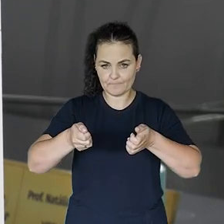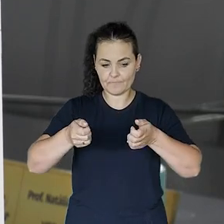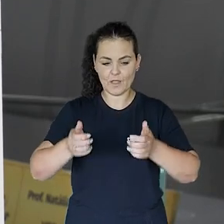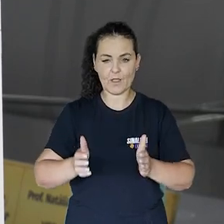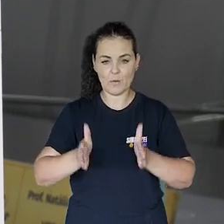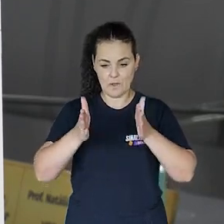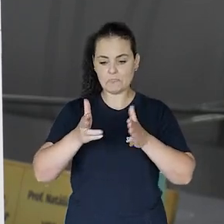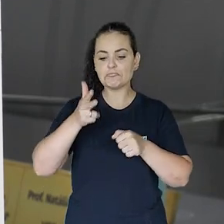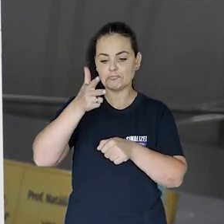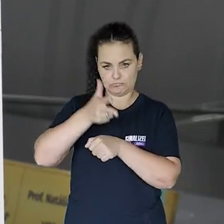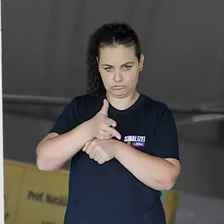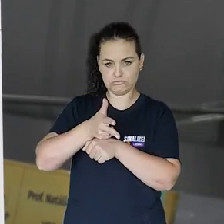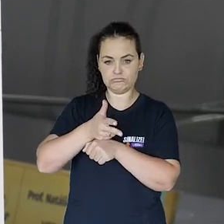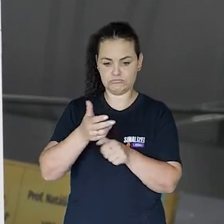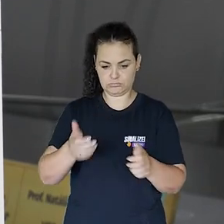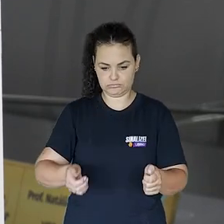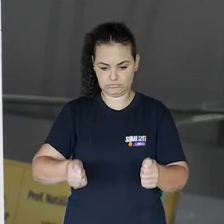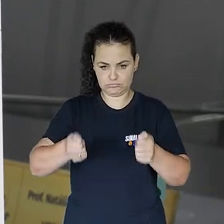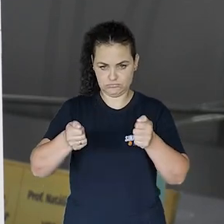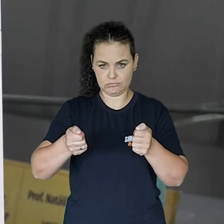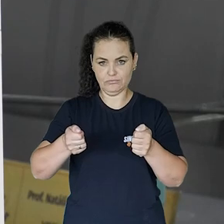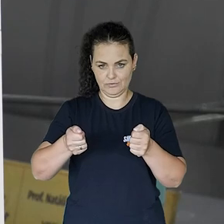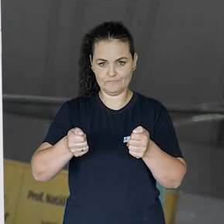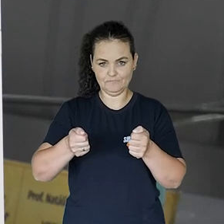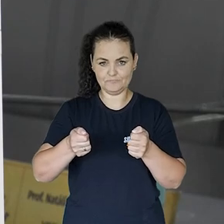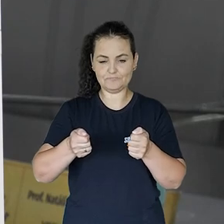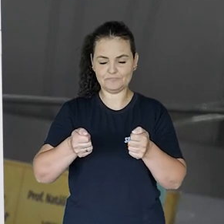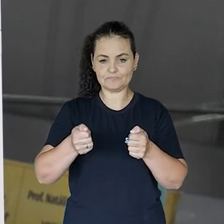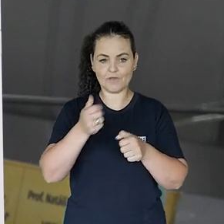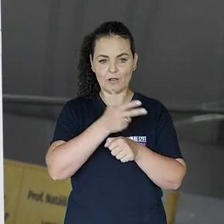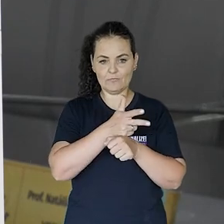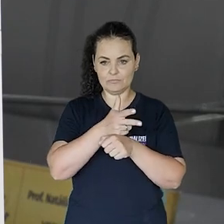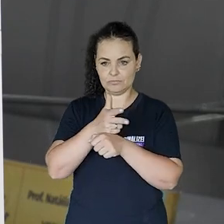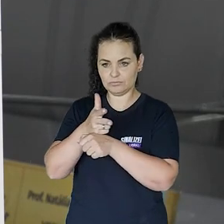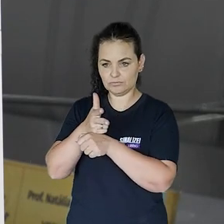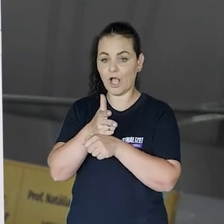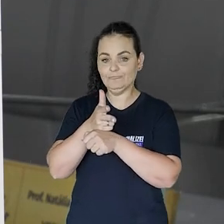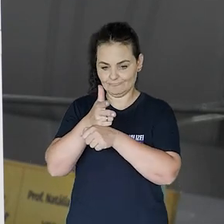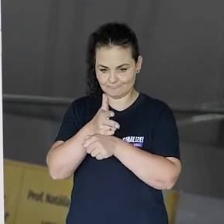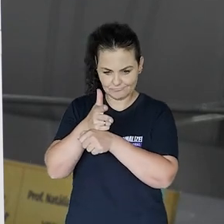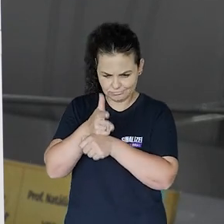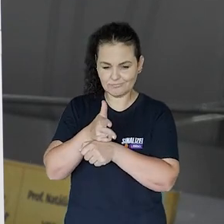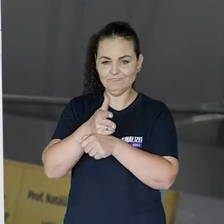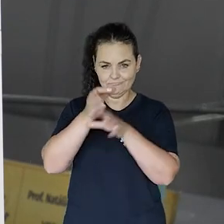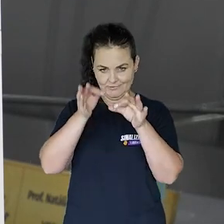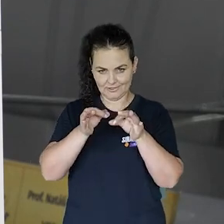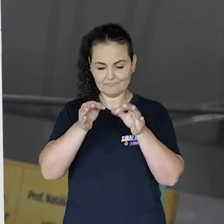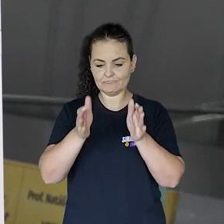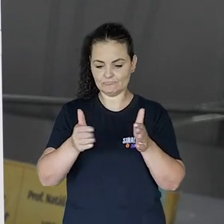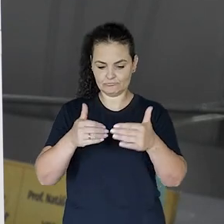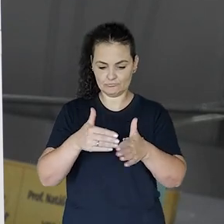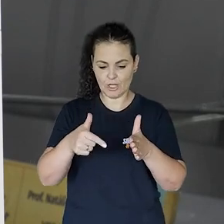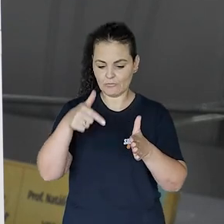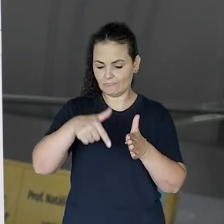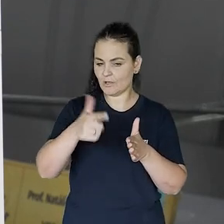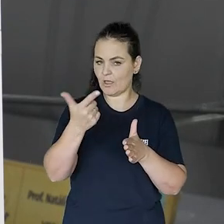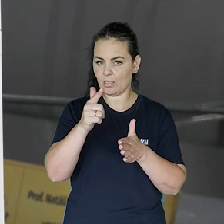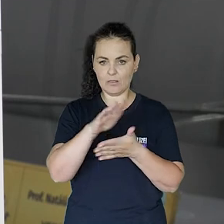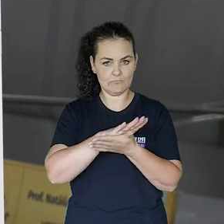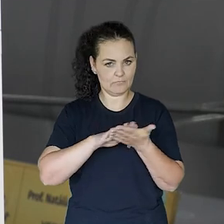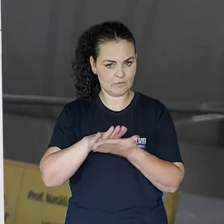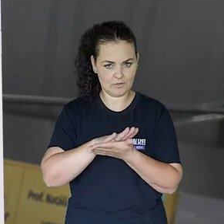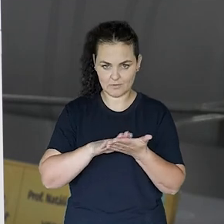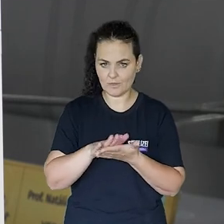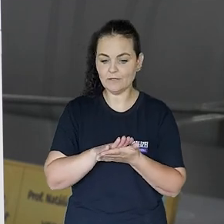ali que está nos acompanhando. Isso, consegui enquadrar agora. É, a urna está vazia e é aqui dentro que